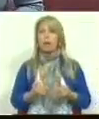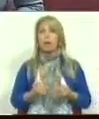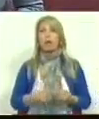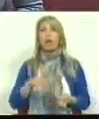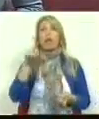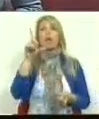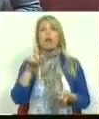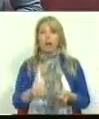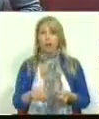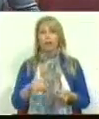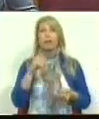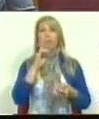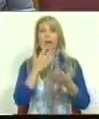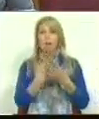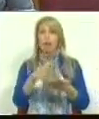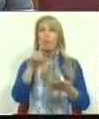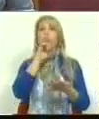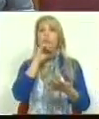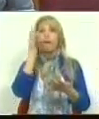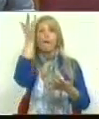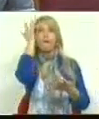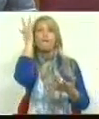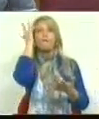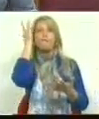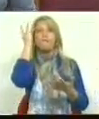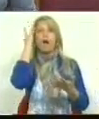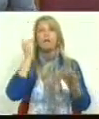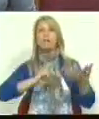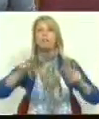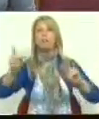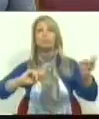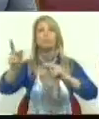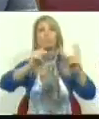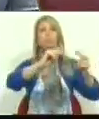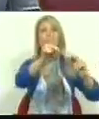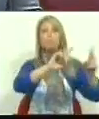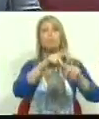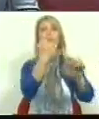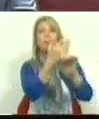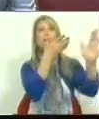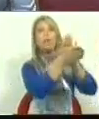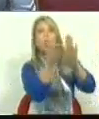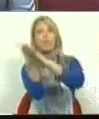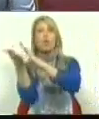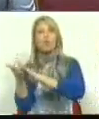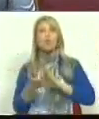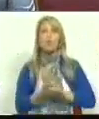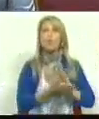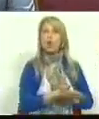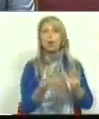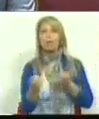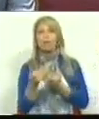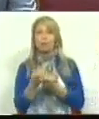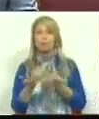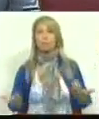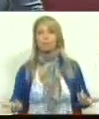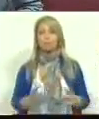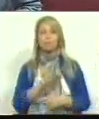sua mobilidade, permitindo-lhes mais facilmente encontrar emprego. A reforma que se propõe procura